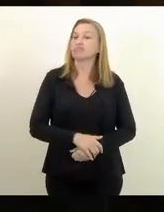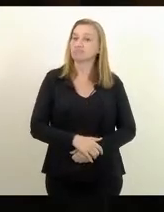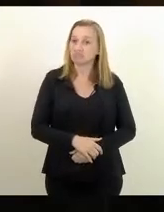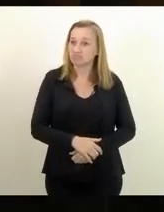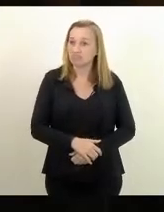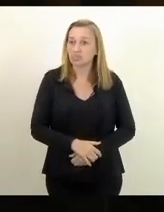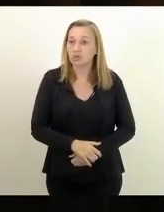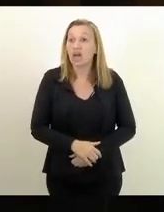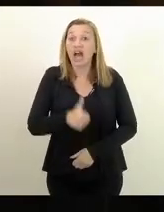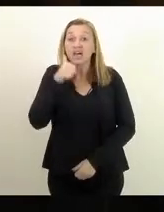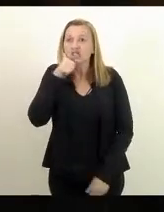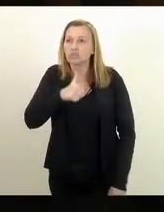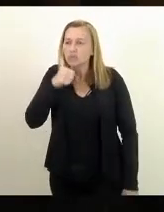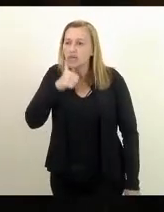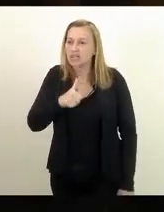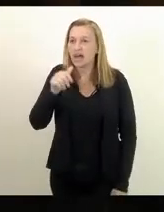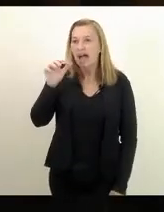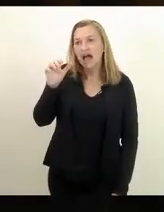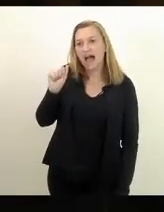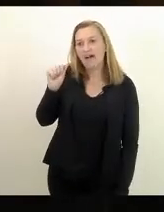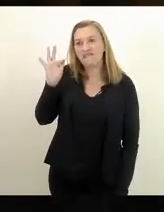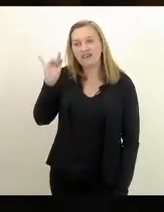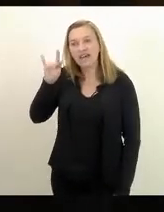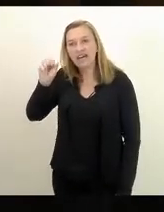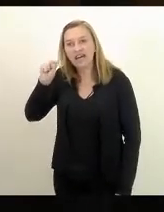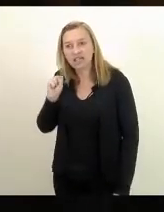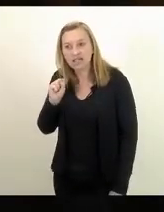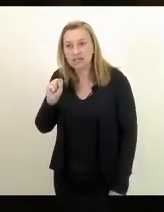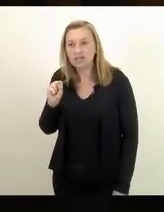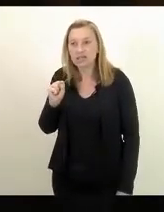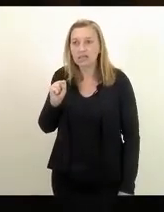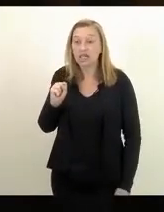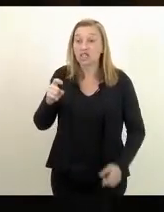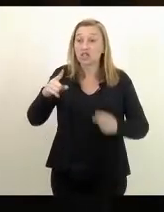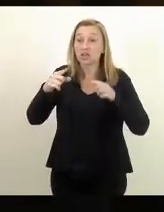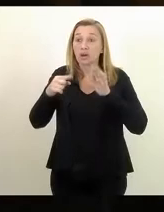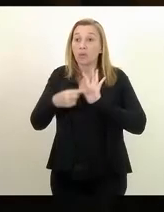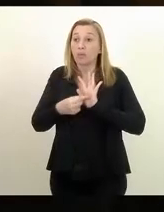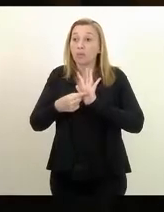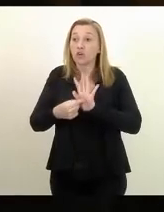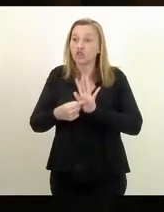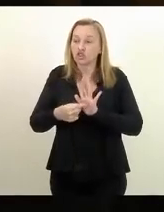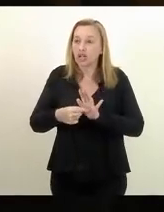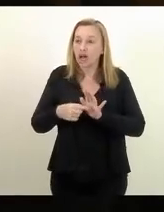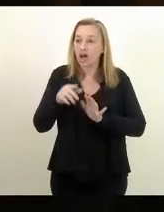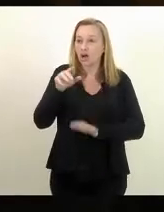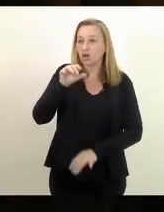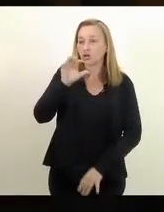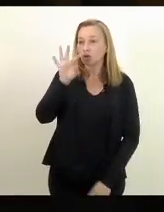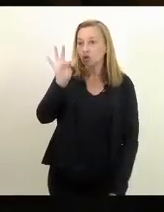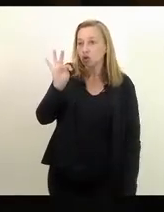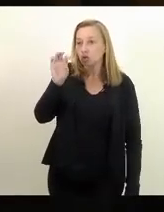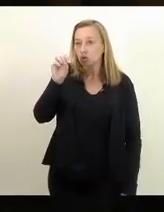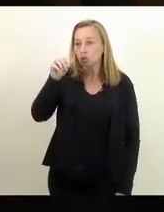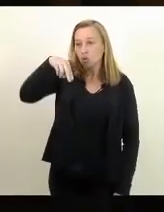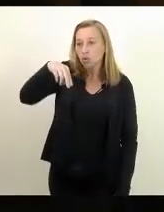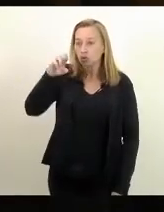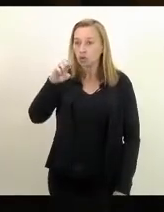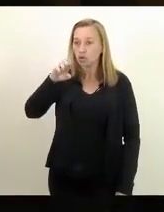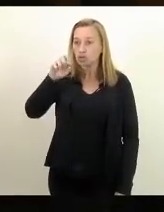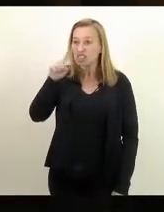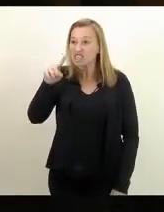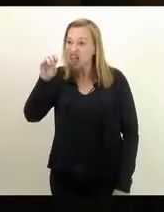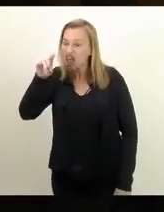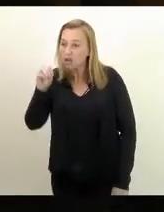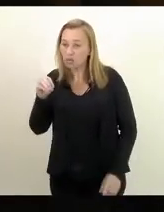as mulheres afegãs que tiverem a petulância de mostrar os tornozelos são chicoteadas